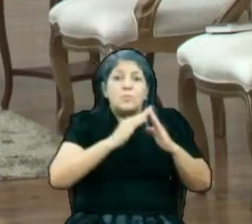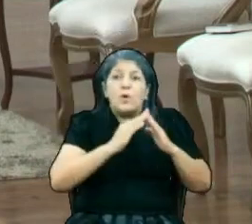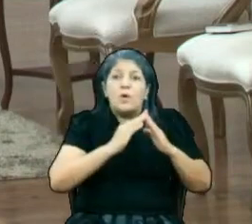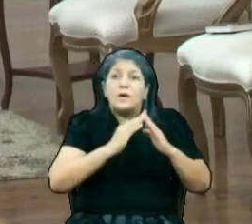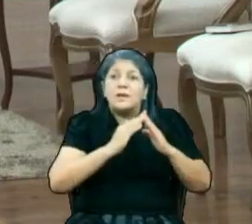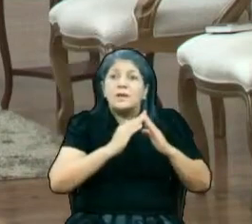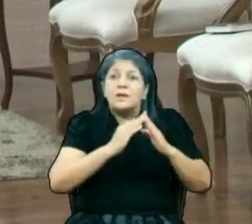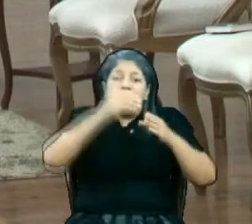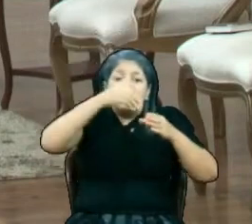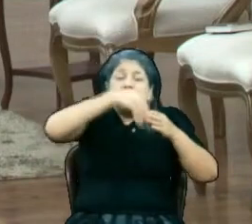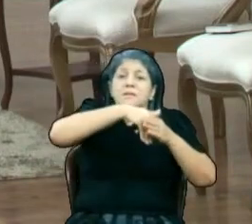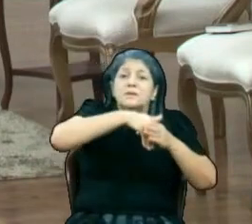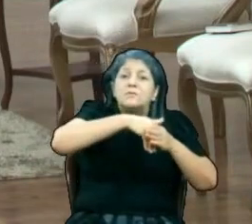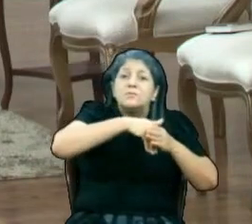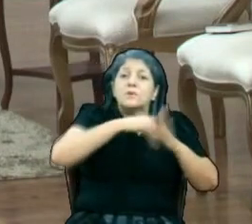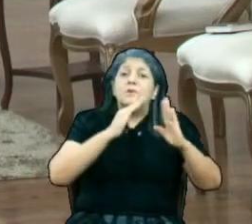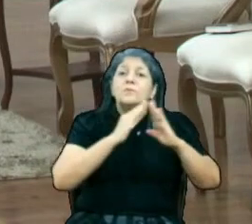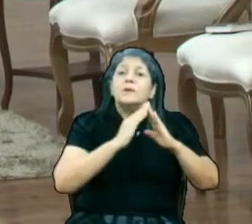G1